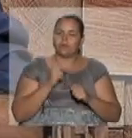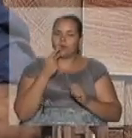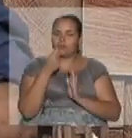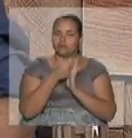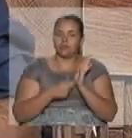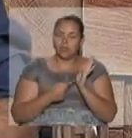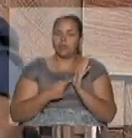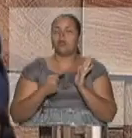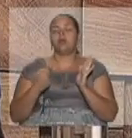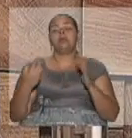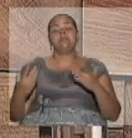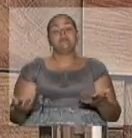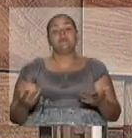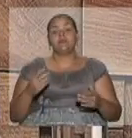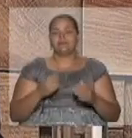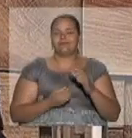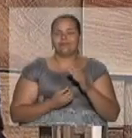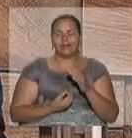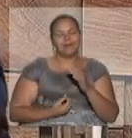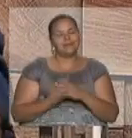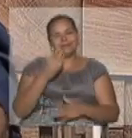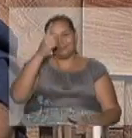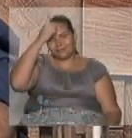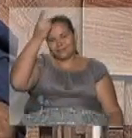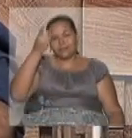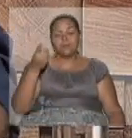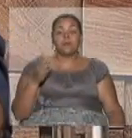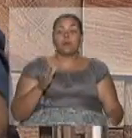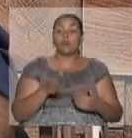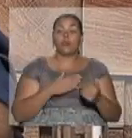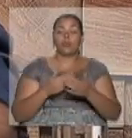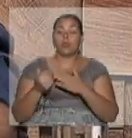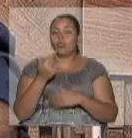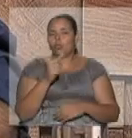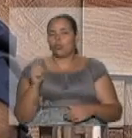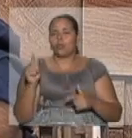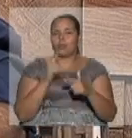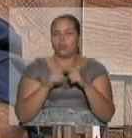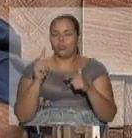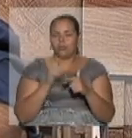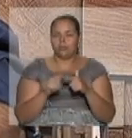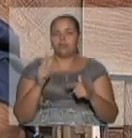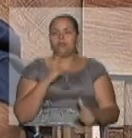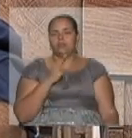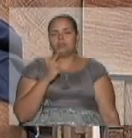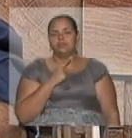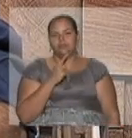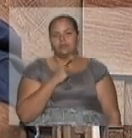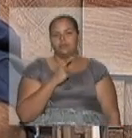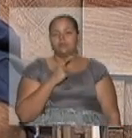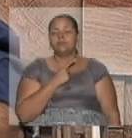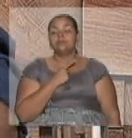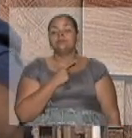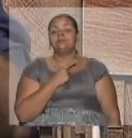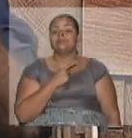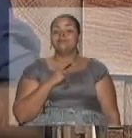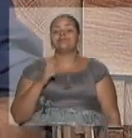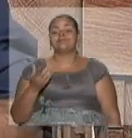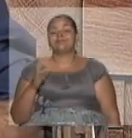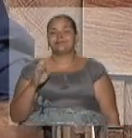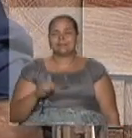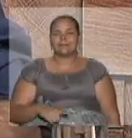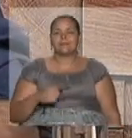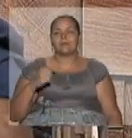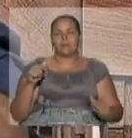texto. Então era muito criativo, né? Então, qualquer outro tipo de problema que tivesse, de tensão,